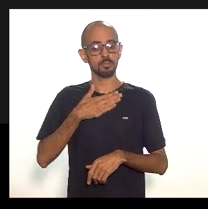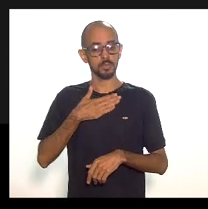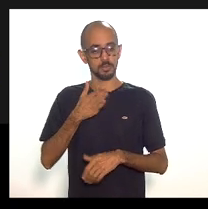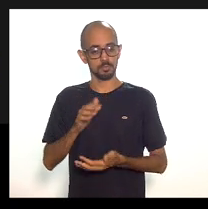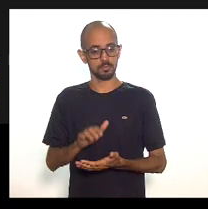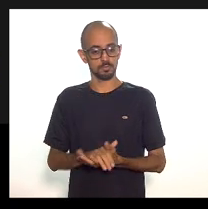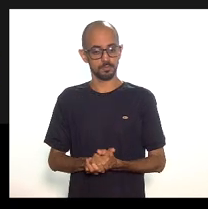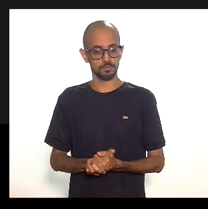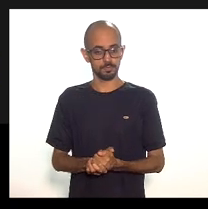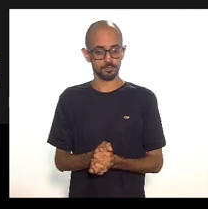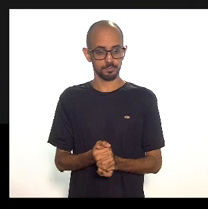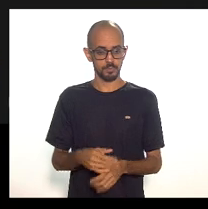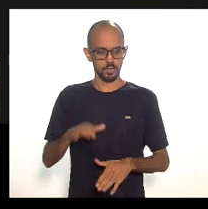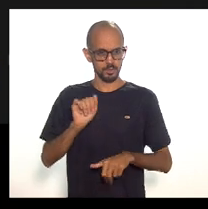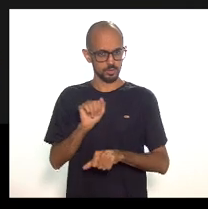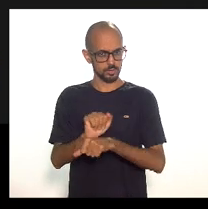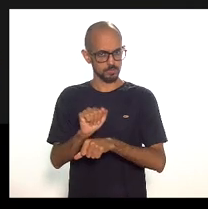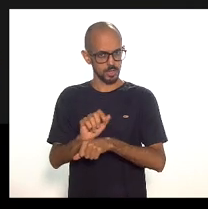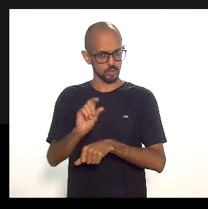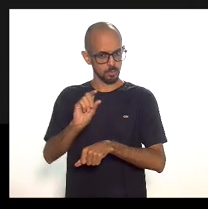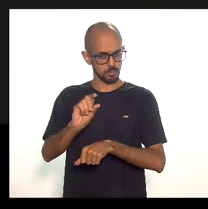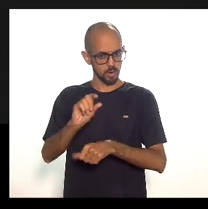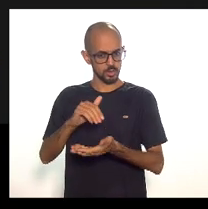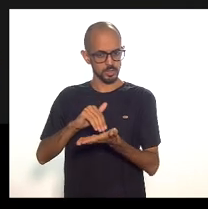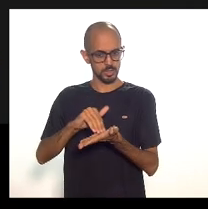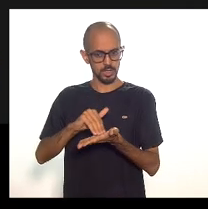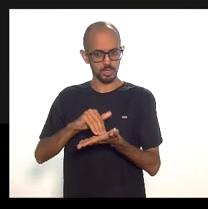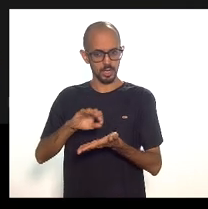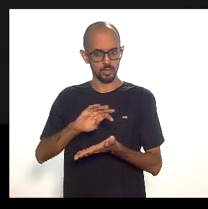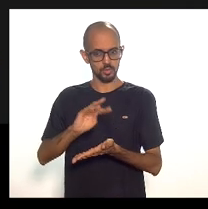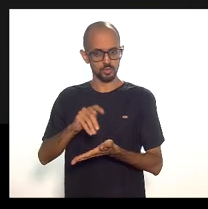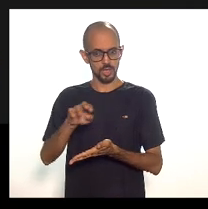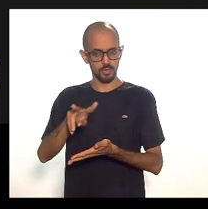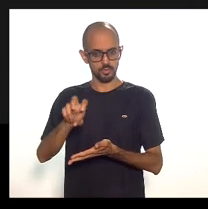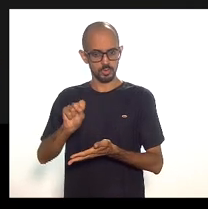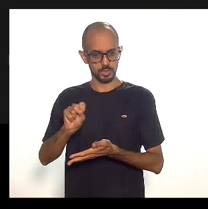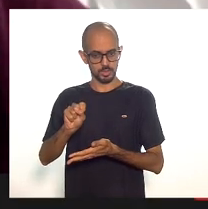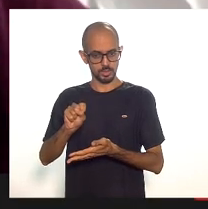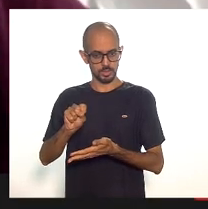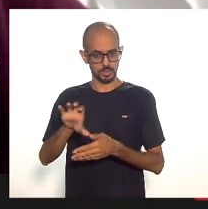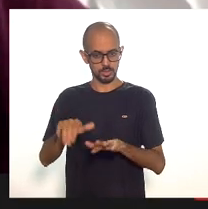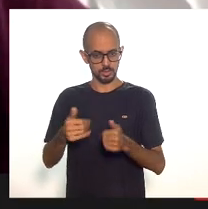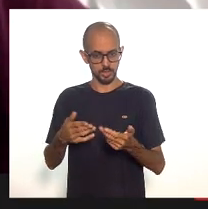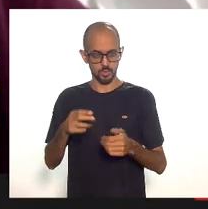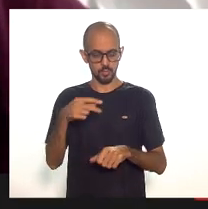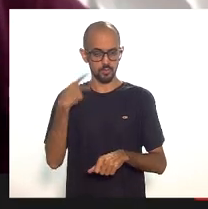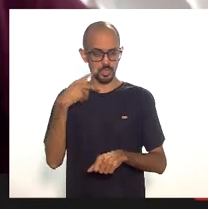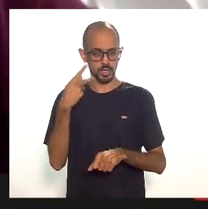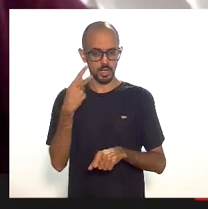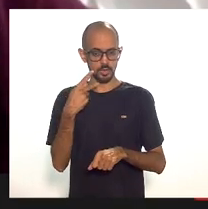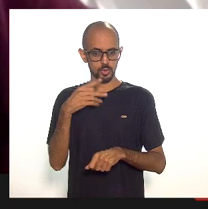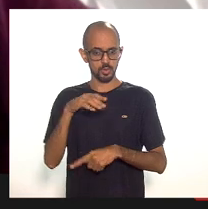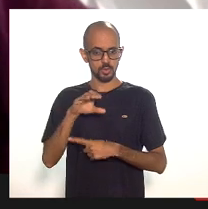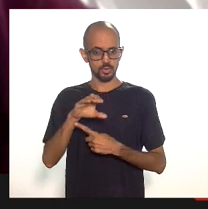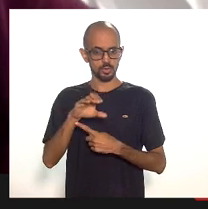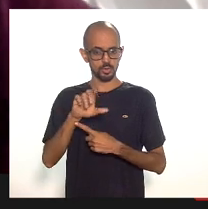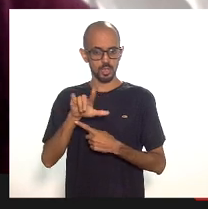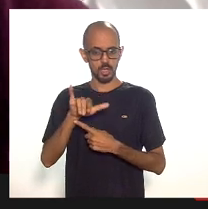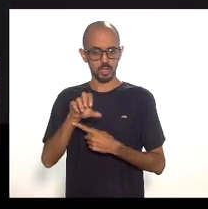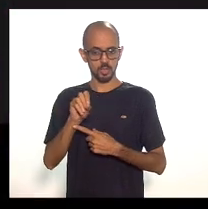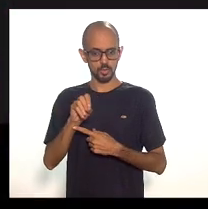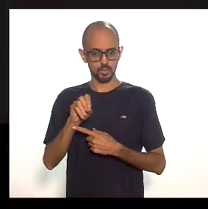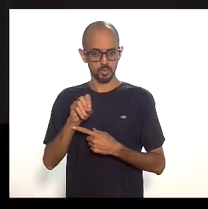obrigada. Só um minutinho, secretário Chaves, só um minutinho. Nosso vereador, o professor Sérgio